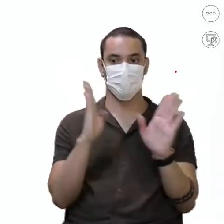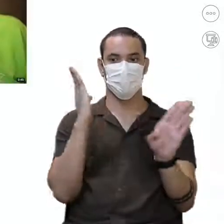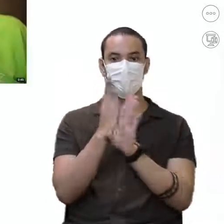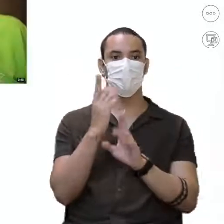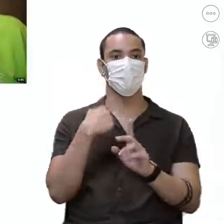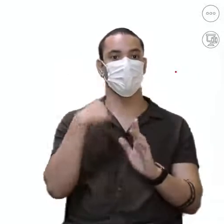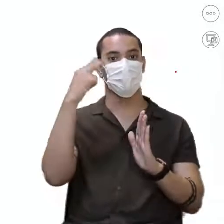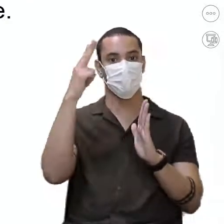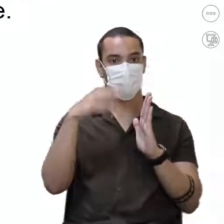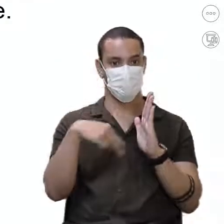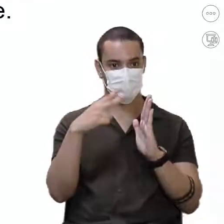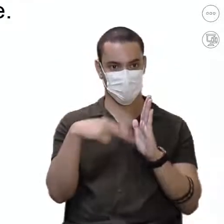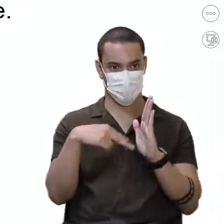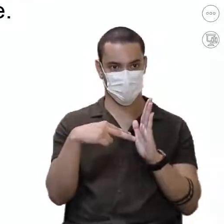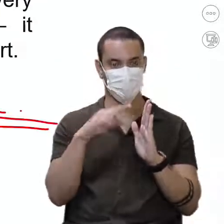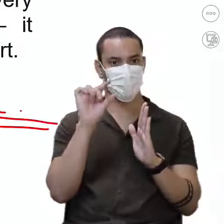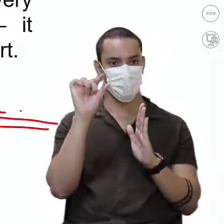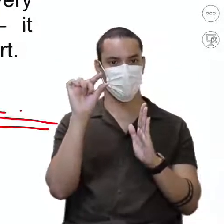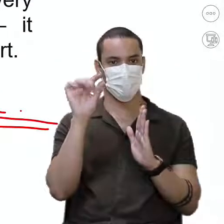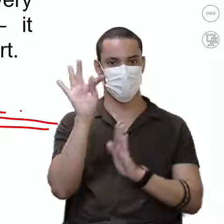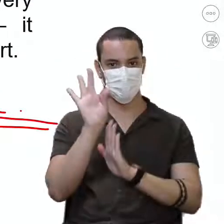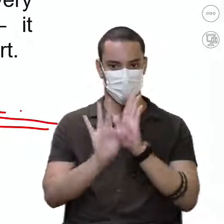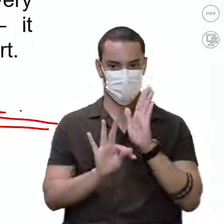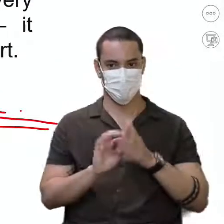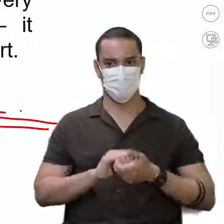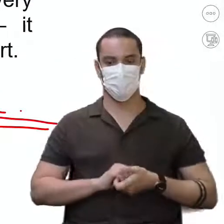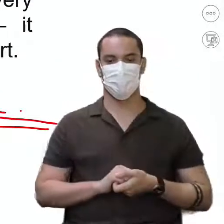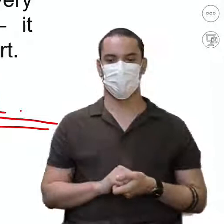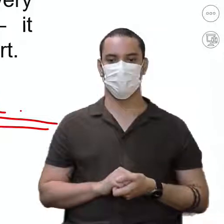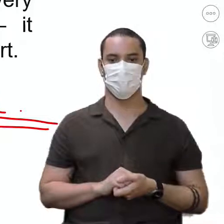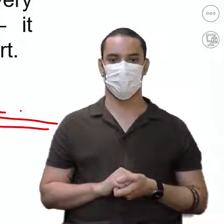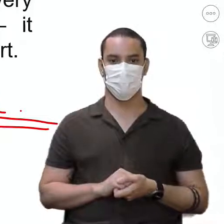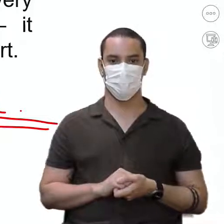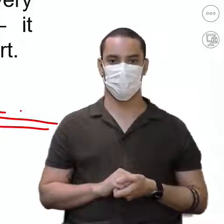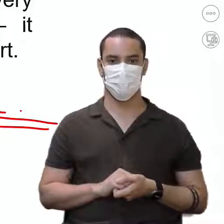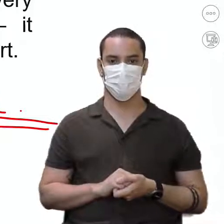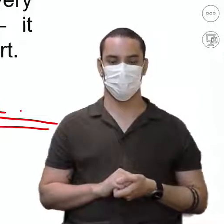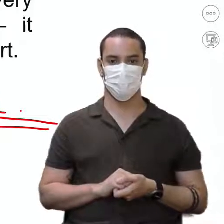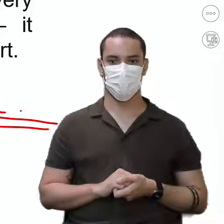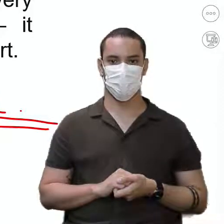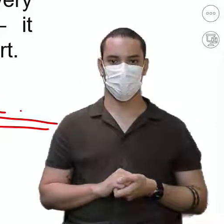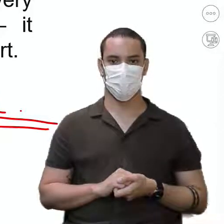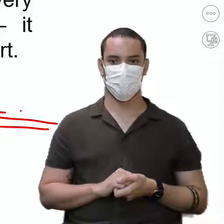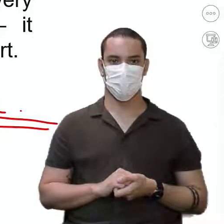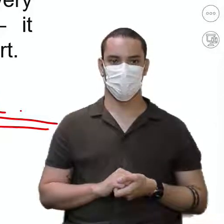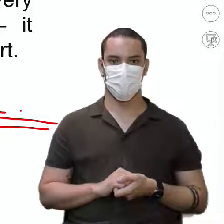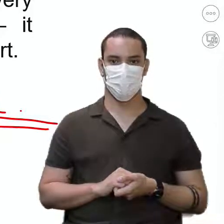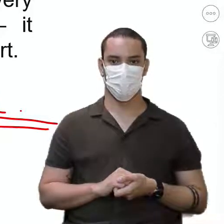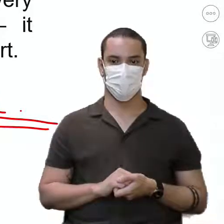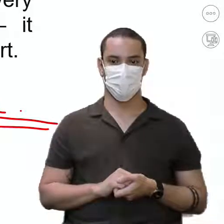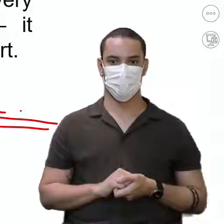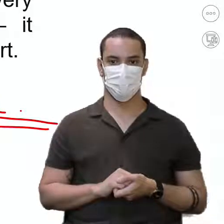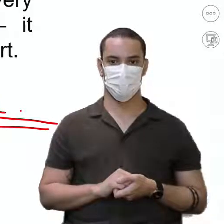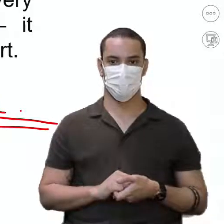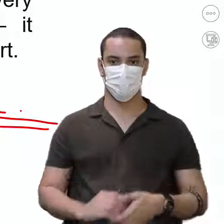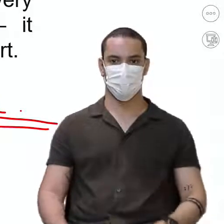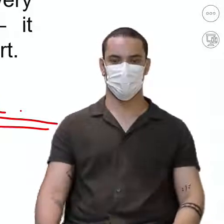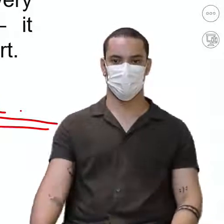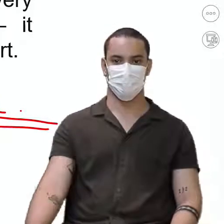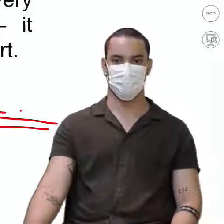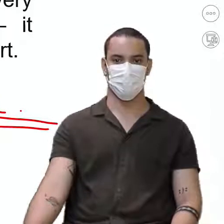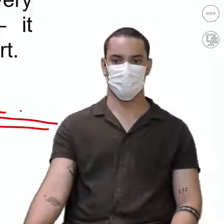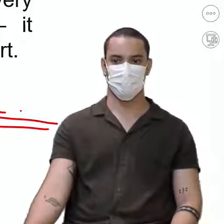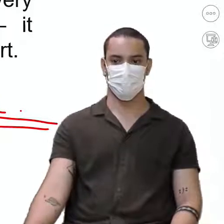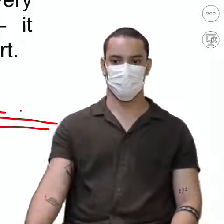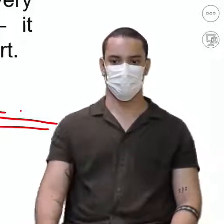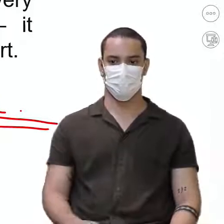vamos ler, né, um pouco desse texto? Aí sim, vamos lá. Writing on the body is as old